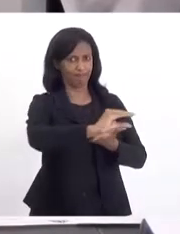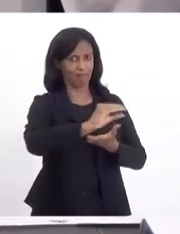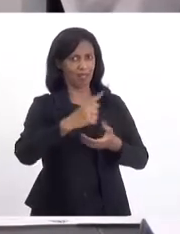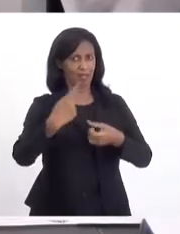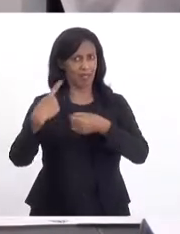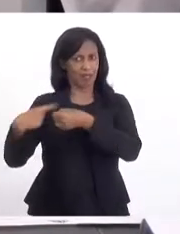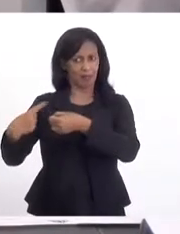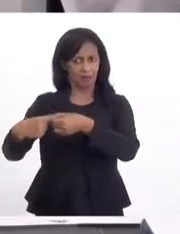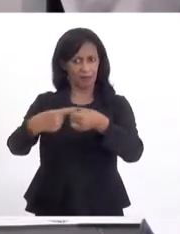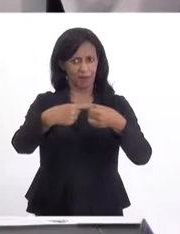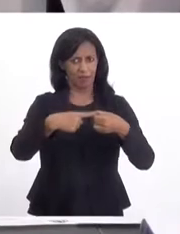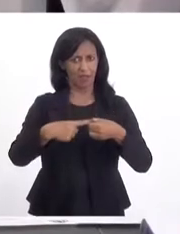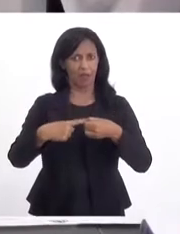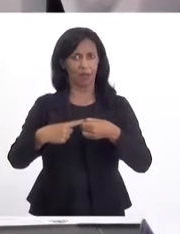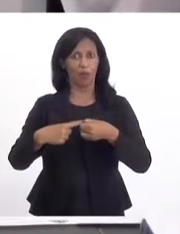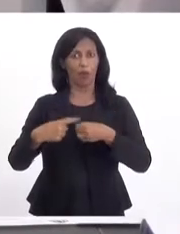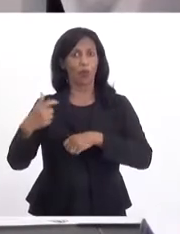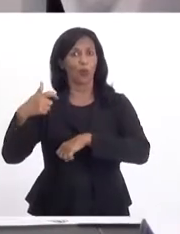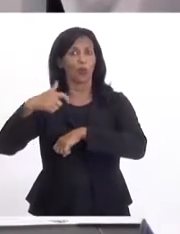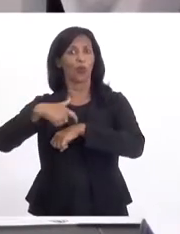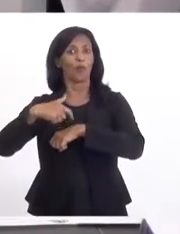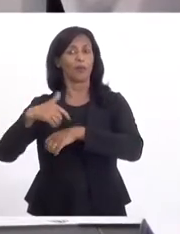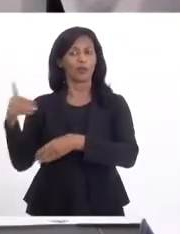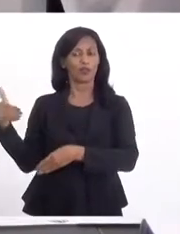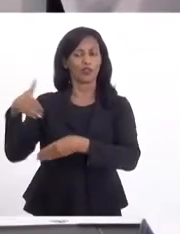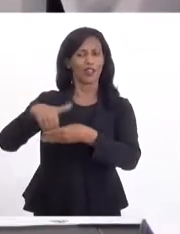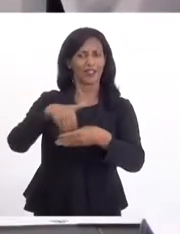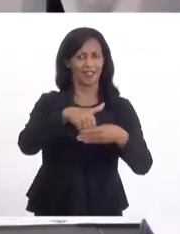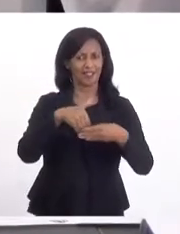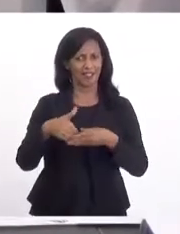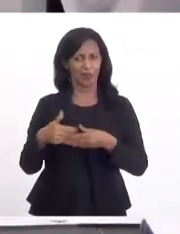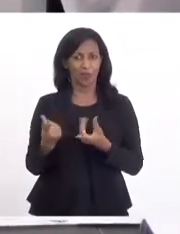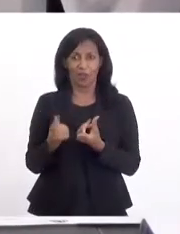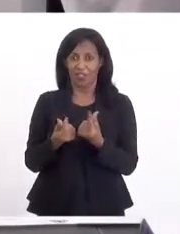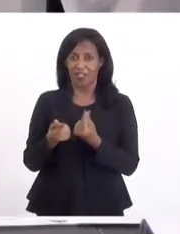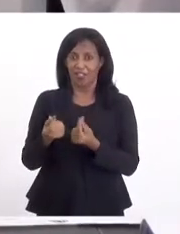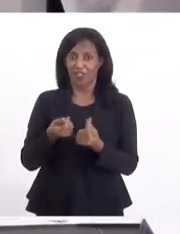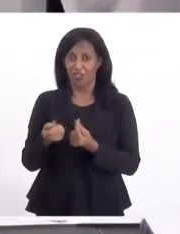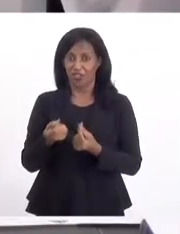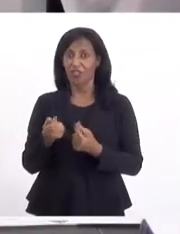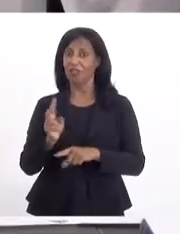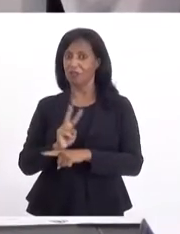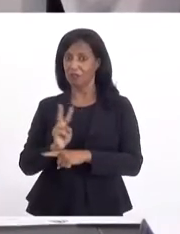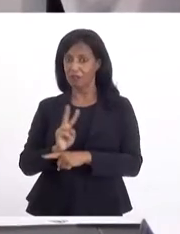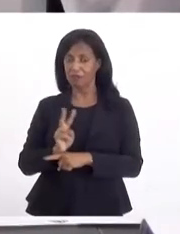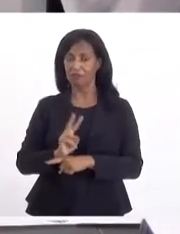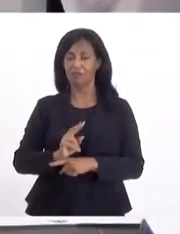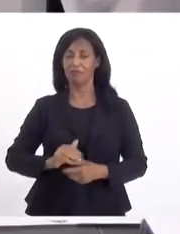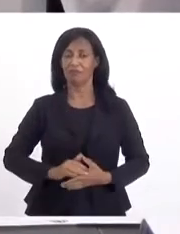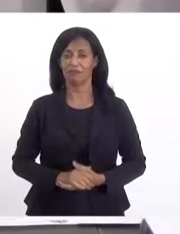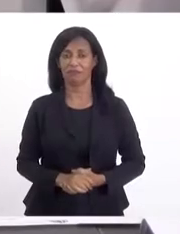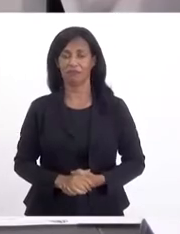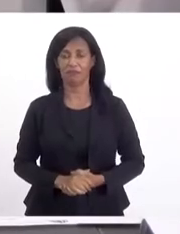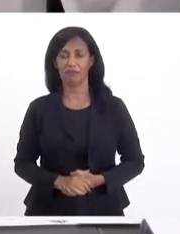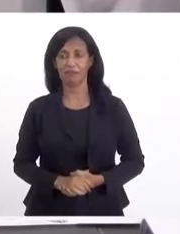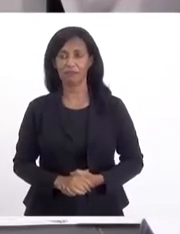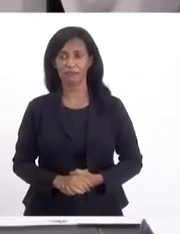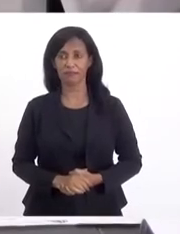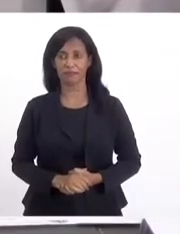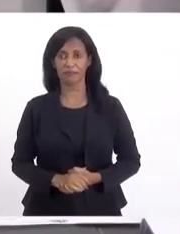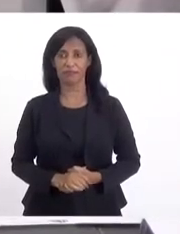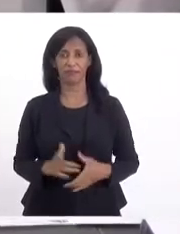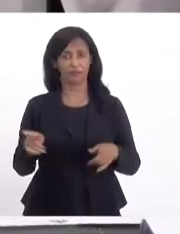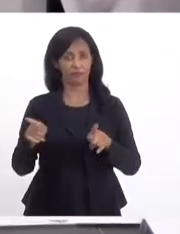anos eleitorais. Né? Porque esse dinheiro também tem que estar sob fiscalização. Né?